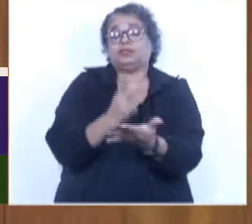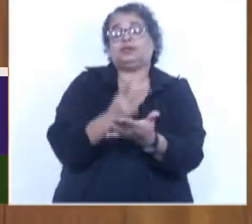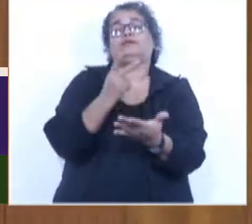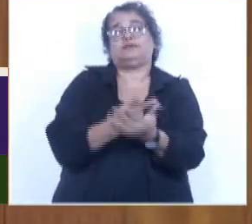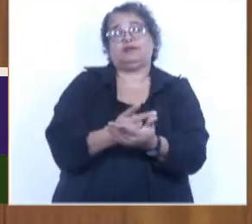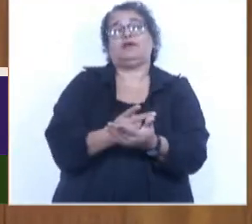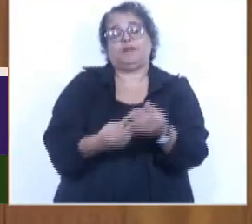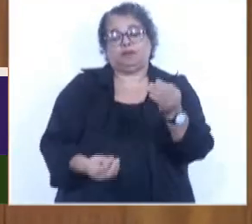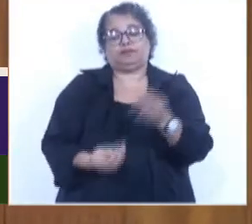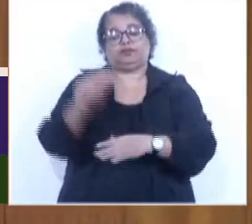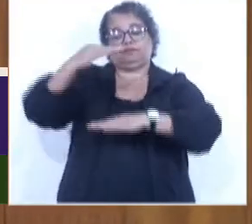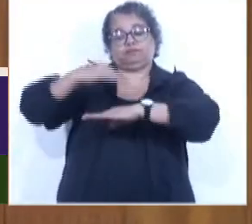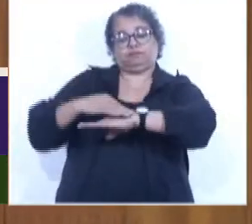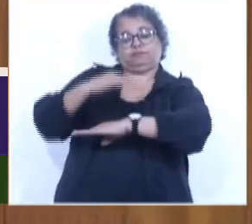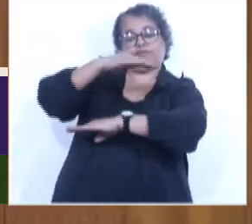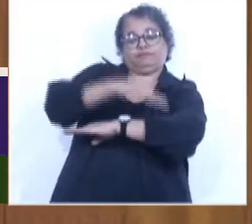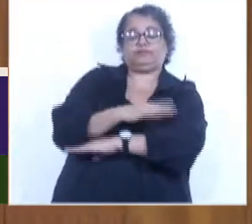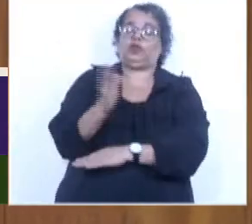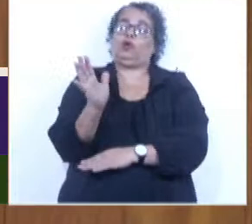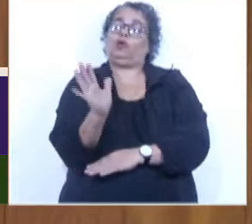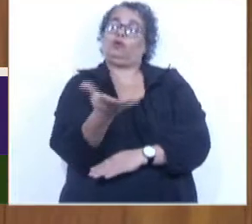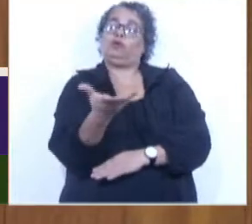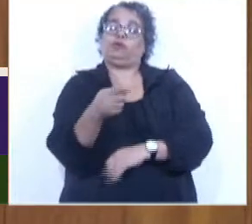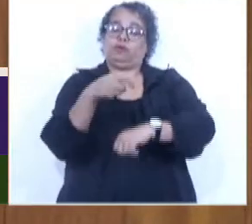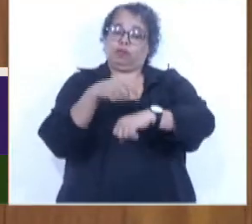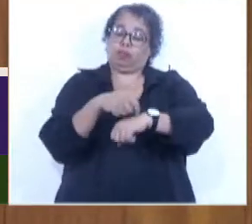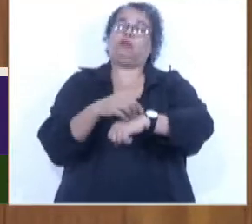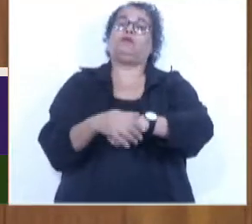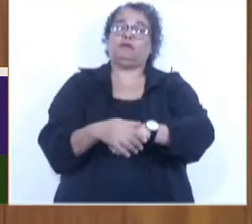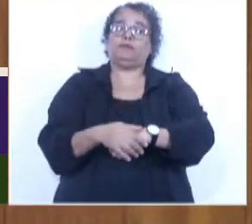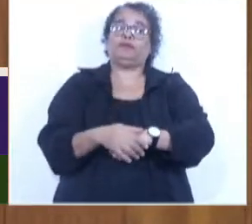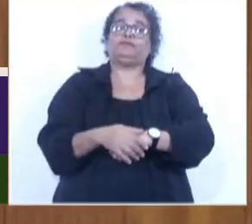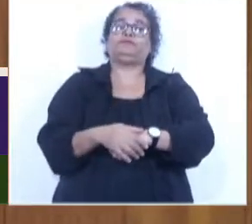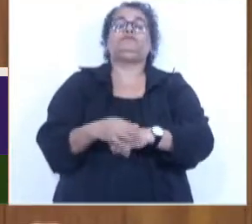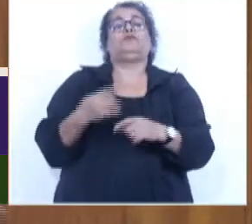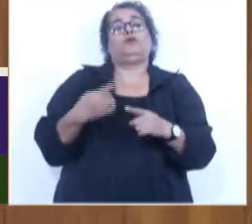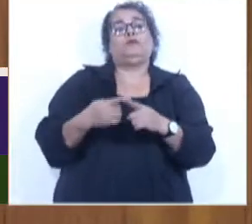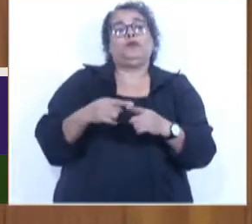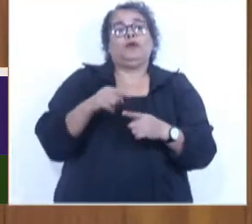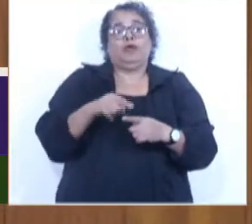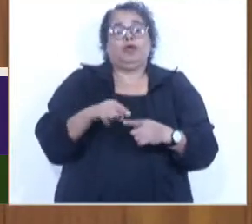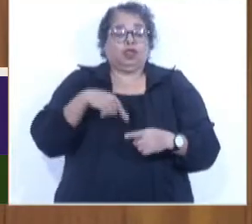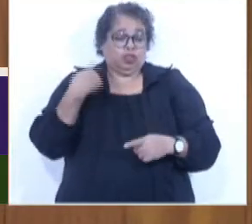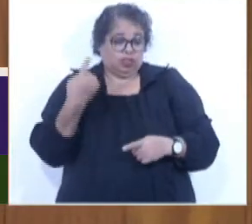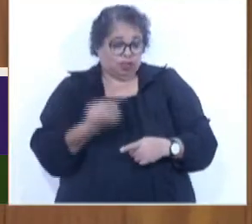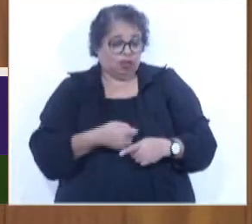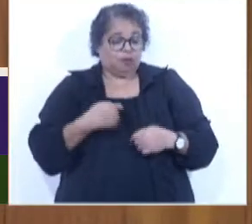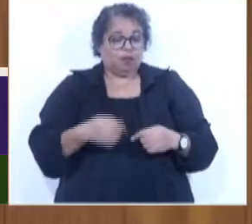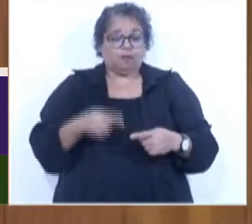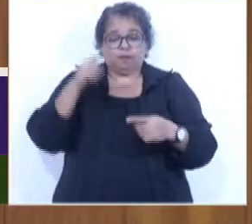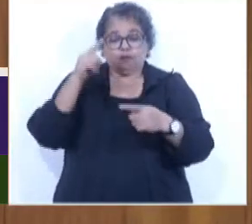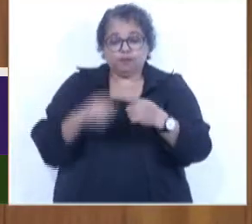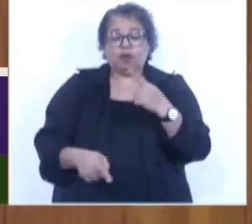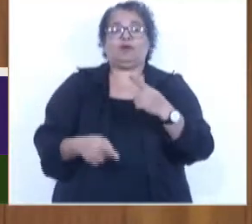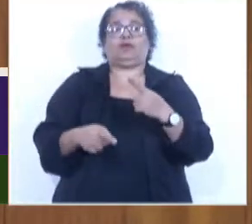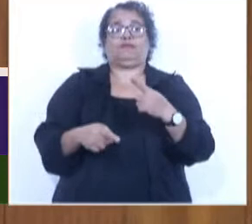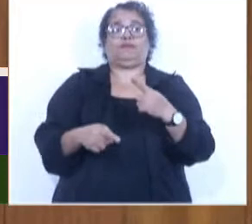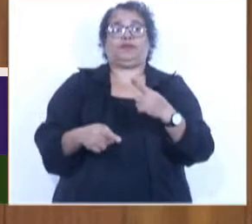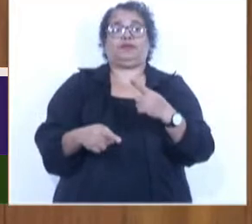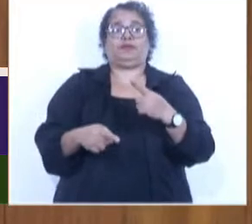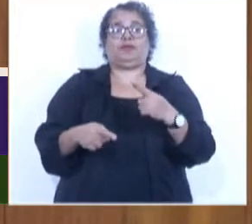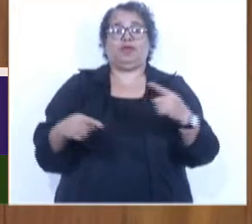seja implantado mais rápido possível esse quebra-mola esse redutor de velocidade para que a gente possa coibir né diminuir